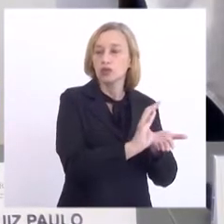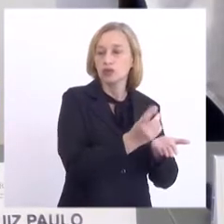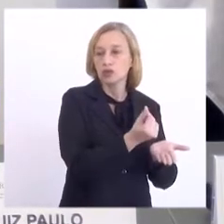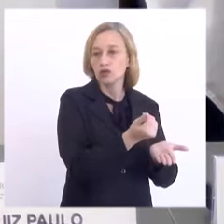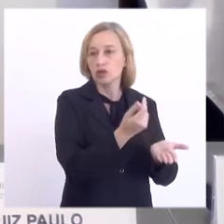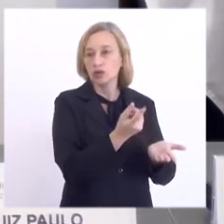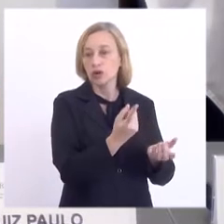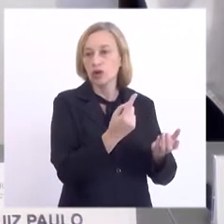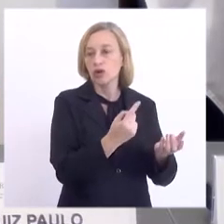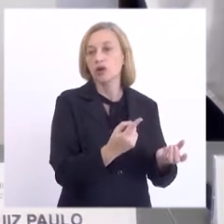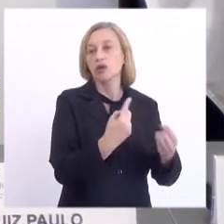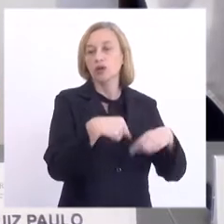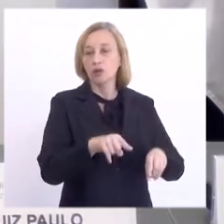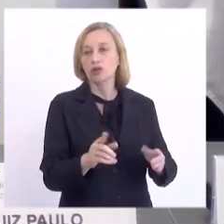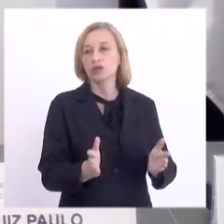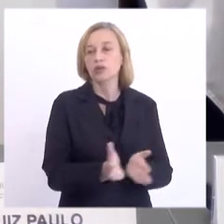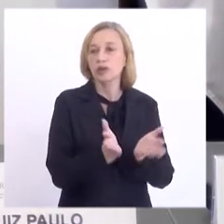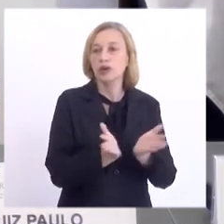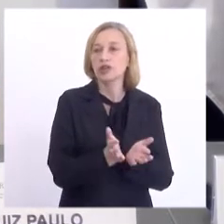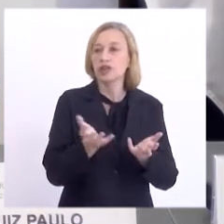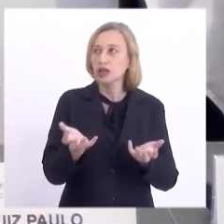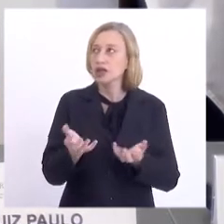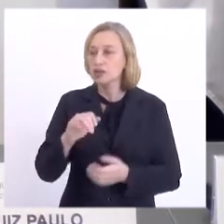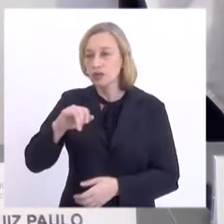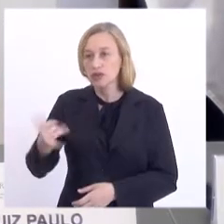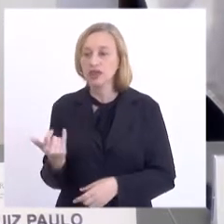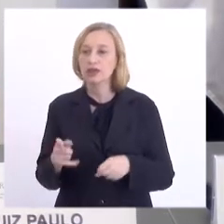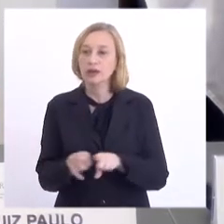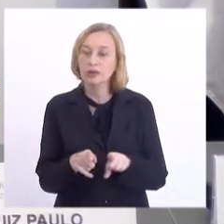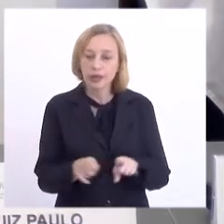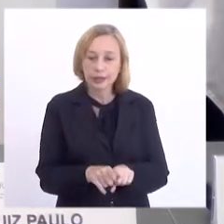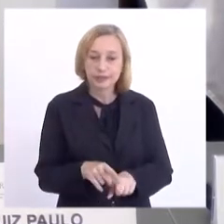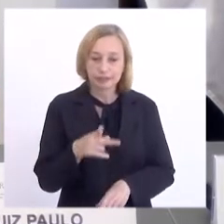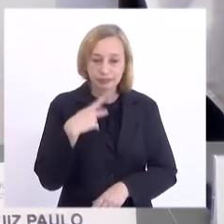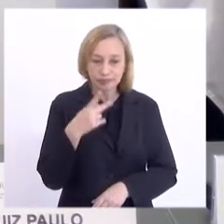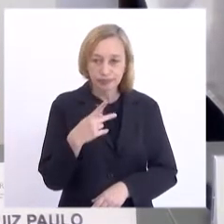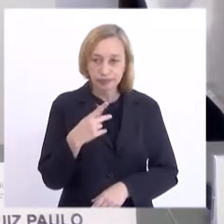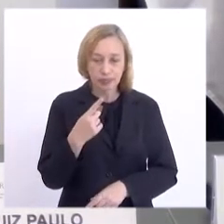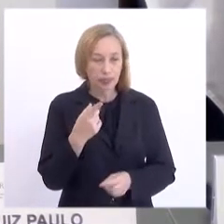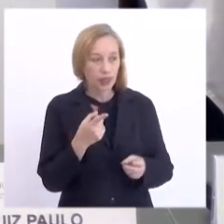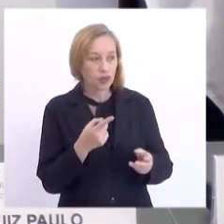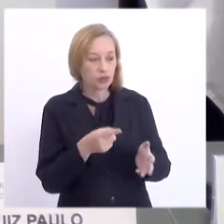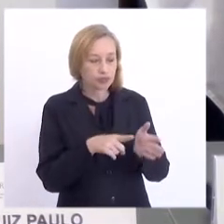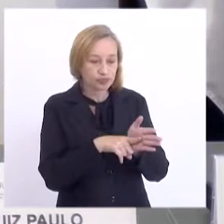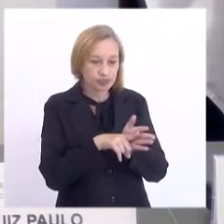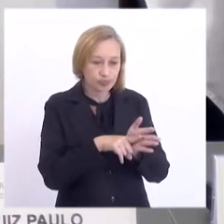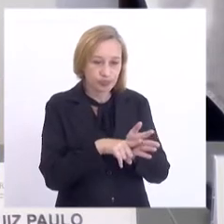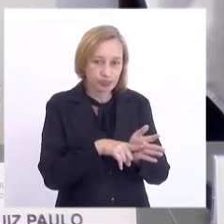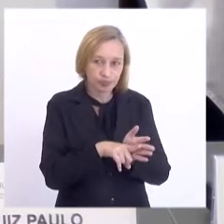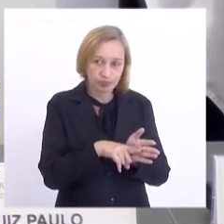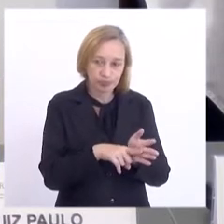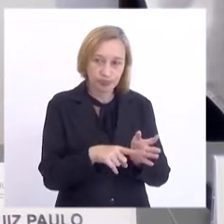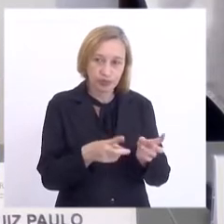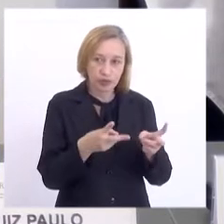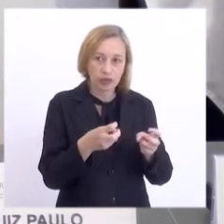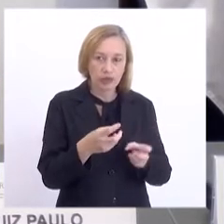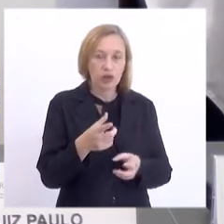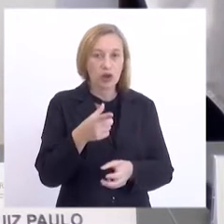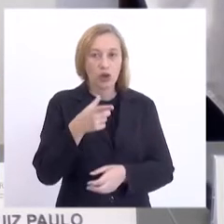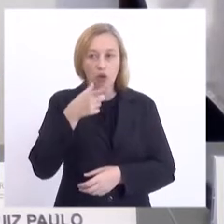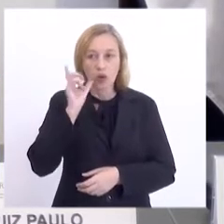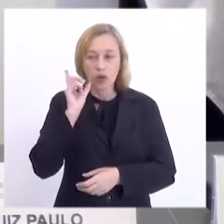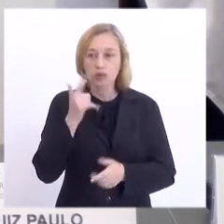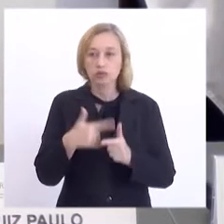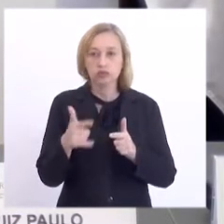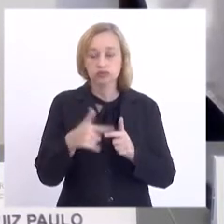e ali aquele aproveitamos seju o que Eu verifiquei anteontem um problema